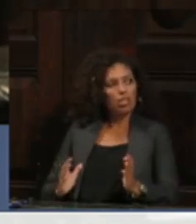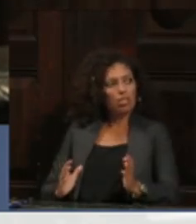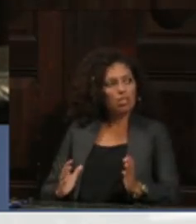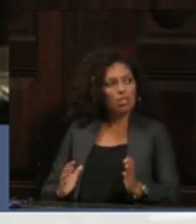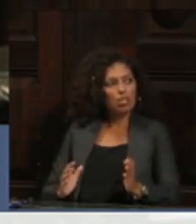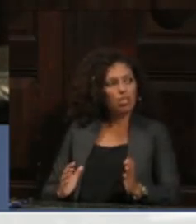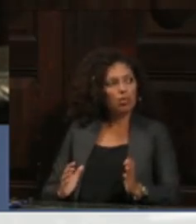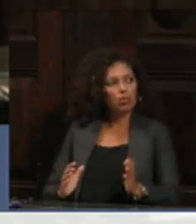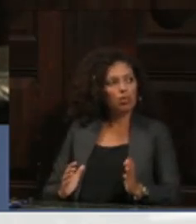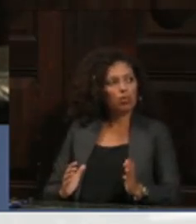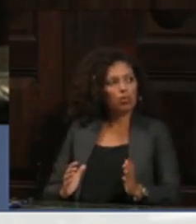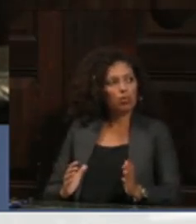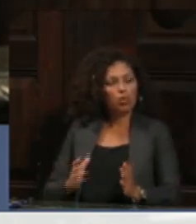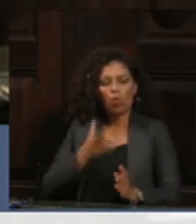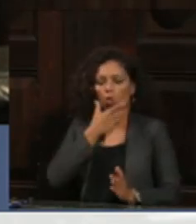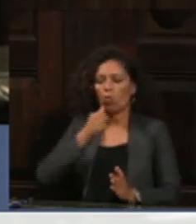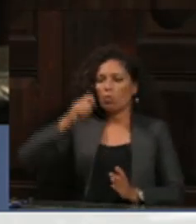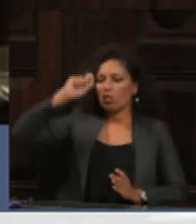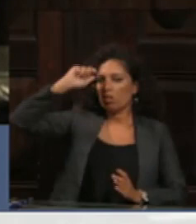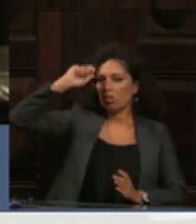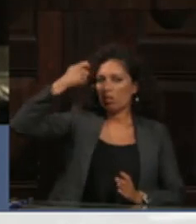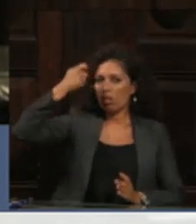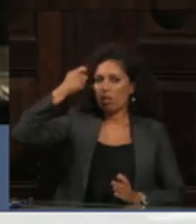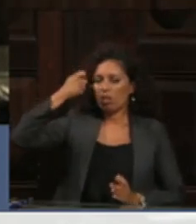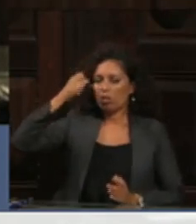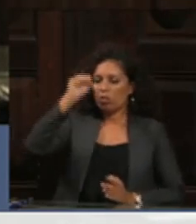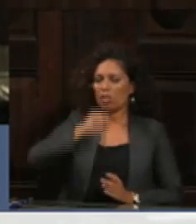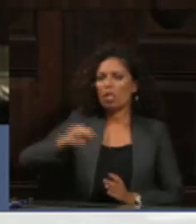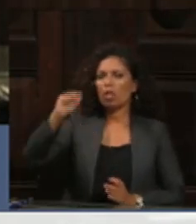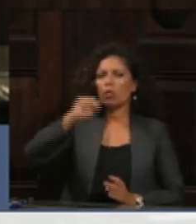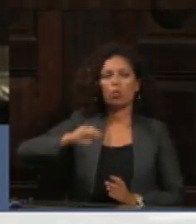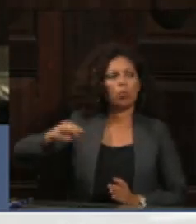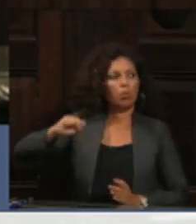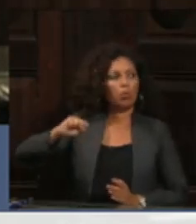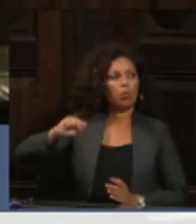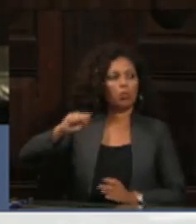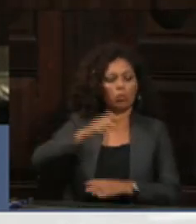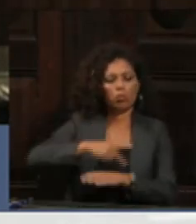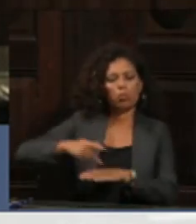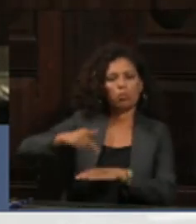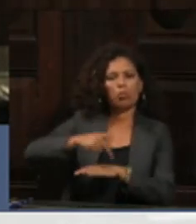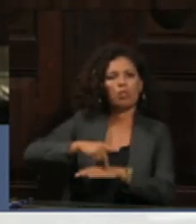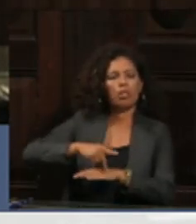do Nascimento, o homem negro que foi senador da República,